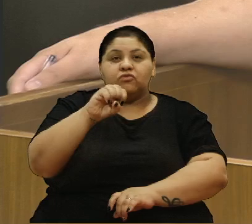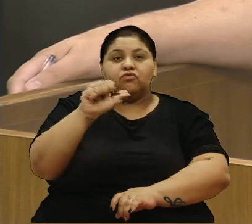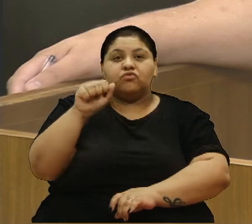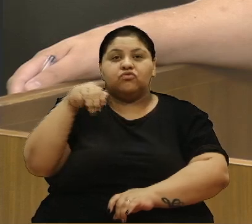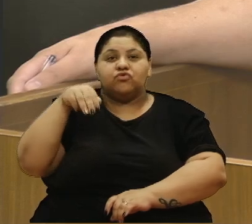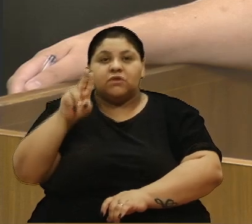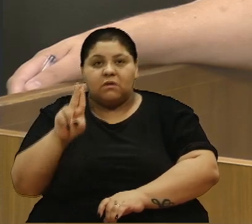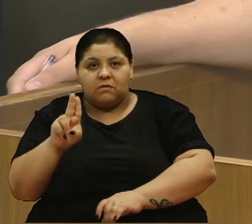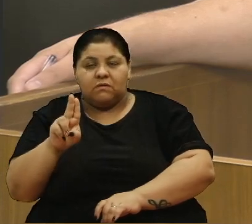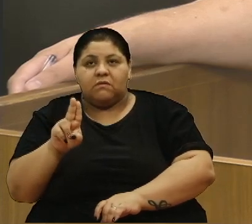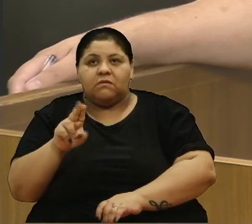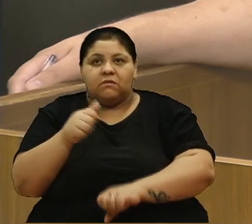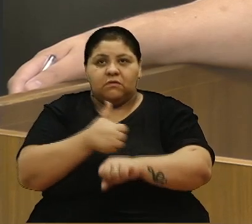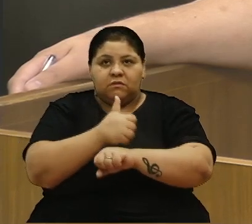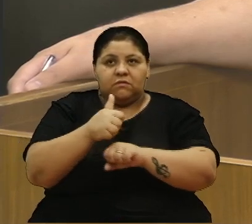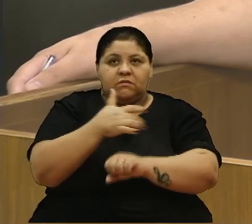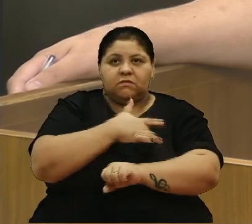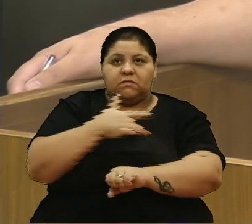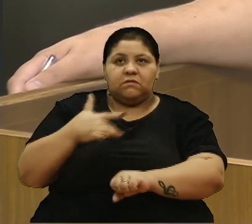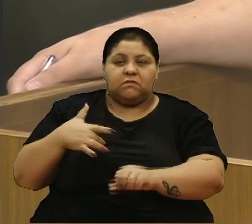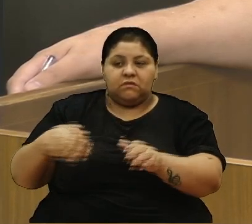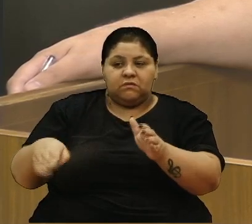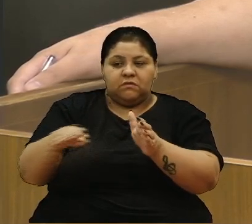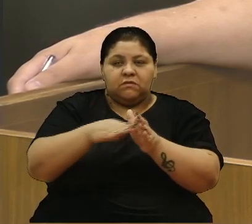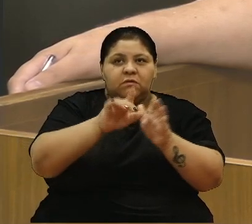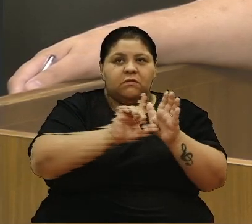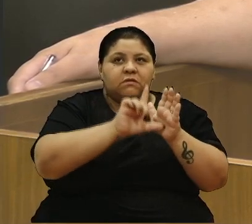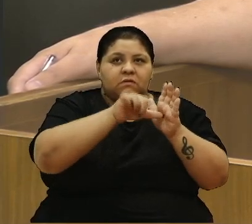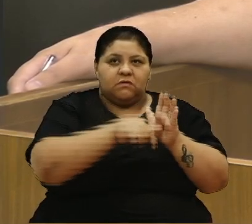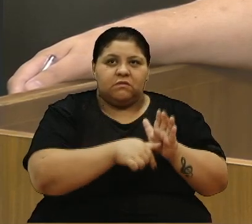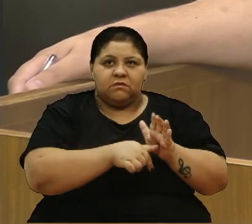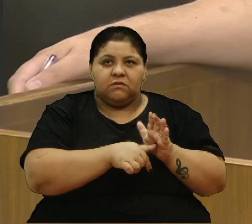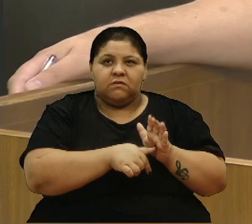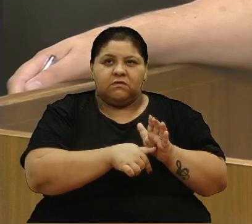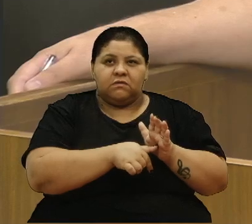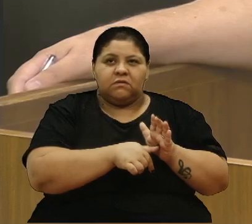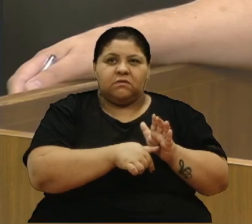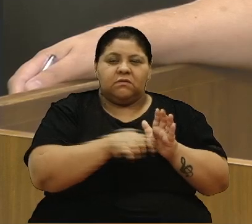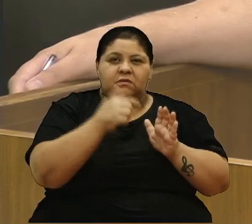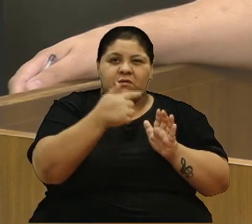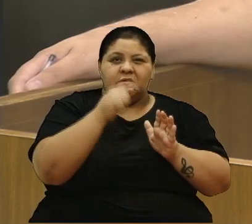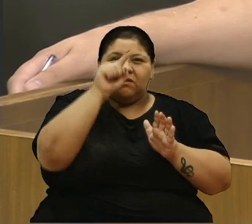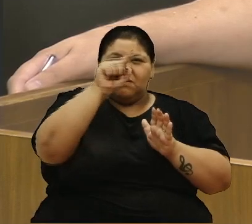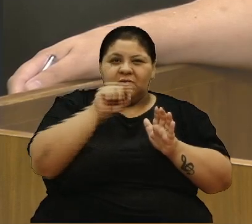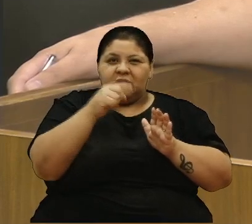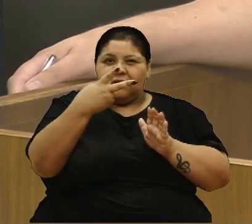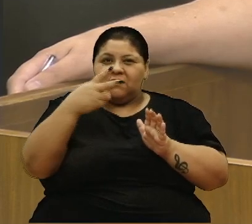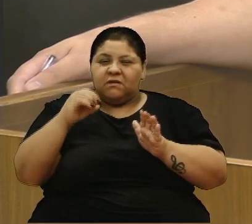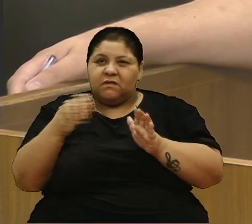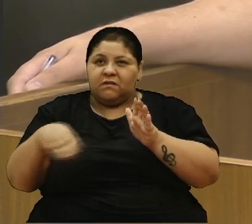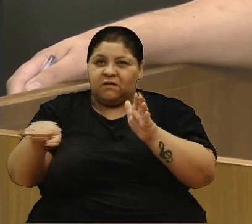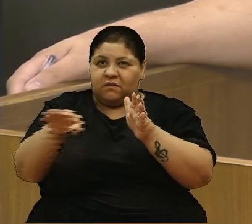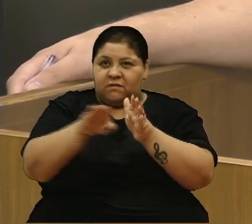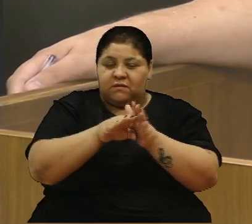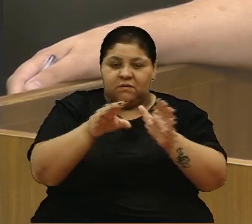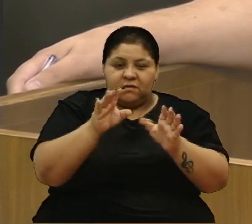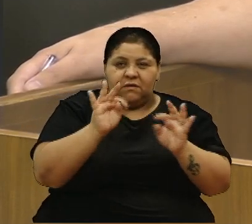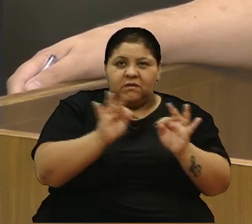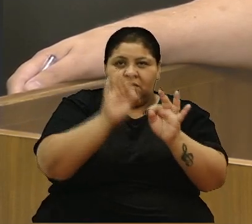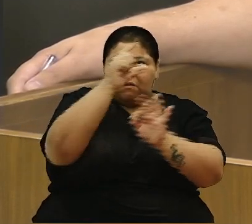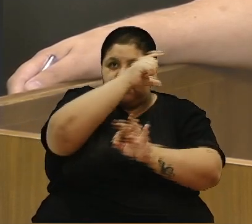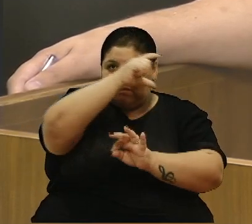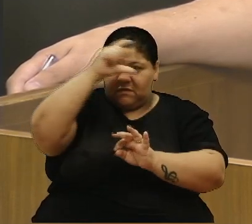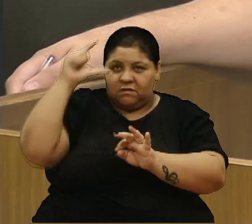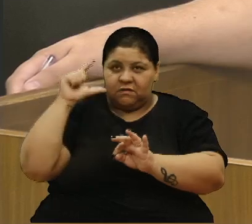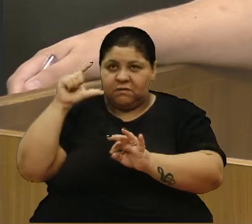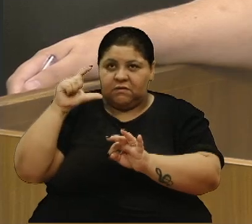E foi as profissionais de saúde que chegaram lá. E depois, às 7h20, quando chegou a técnica de enfermagem, que ela desceu